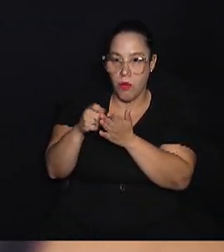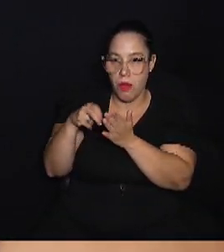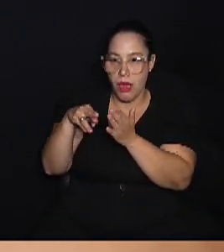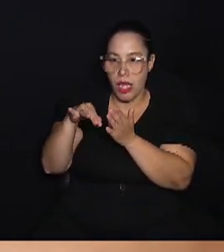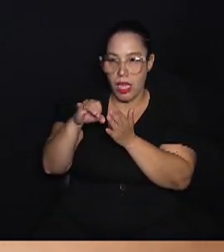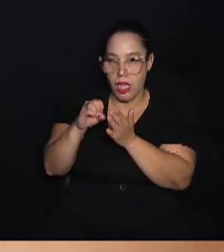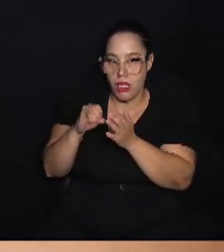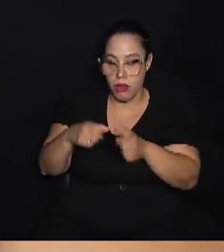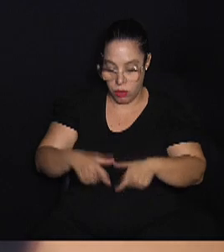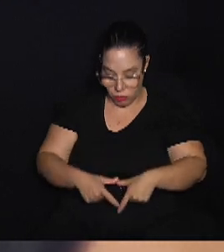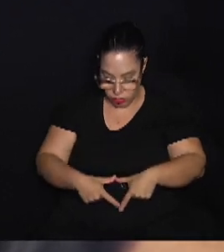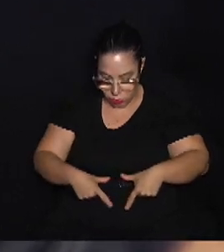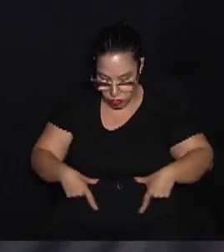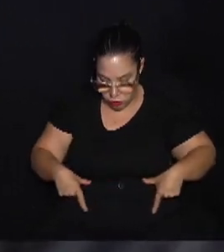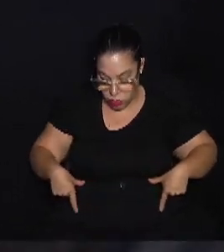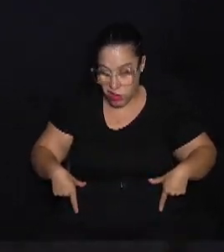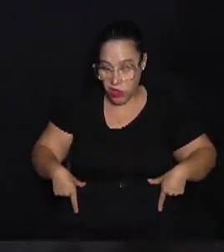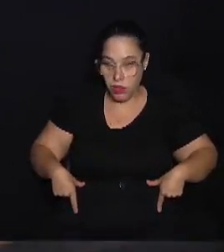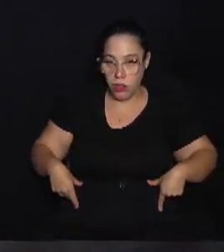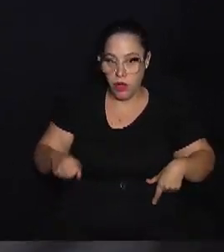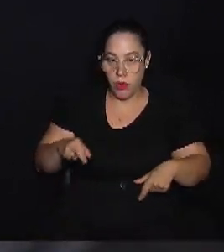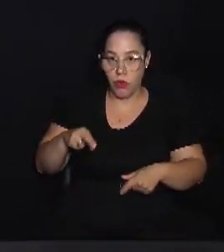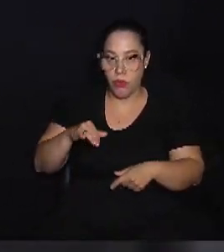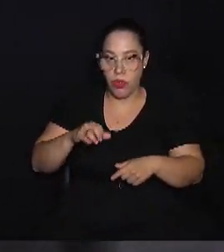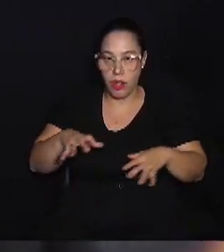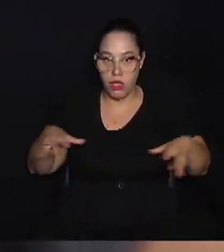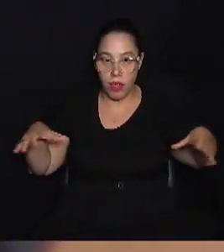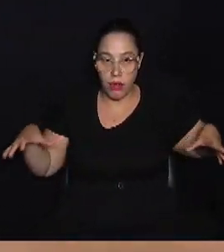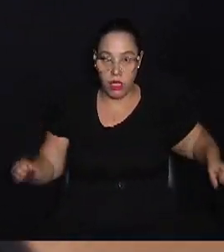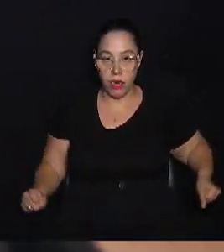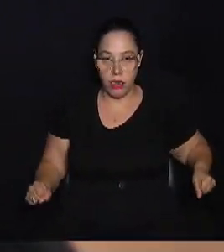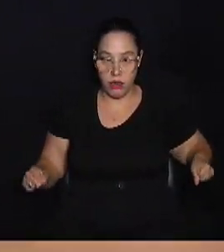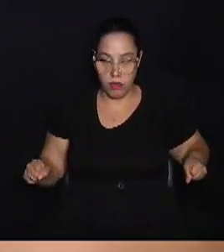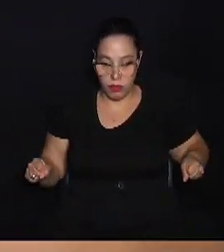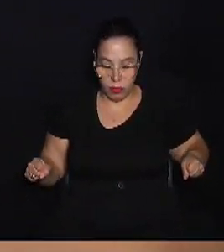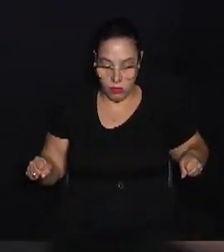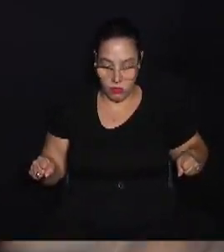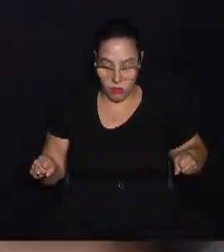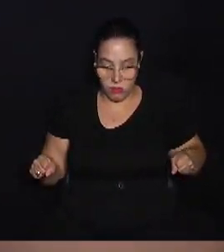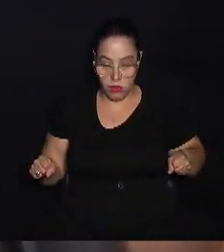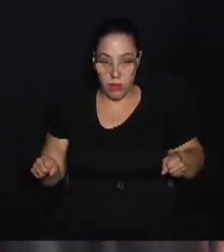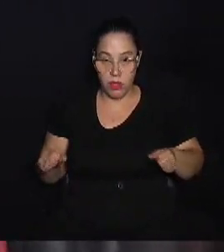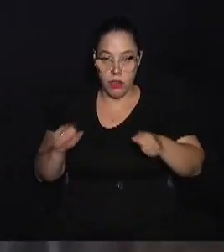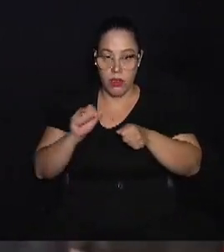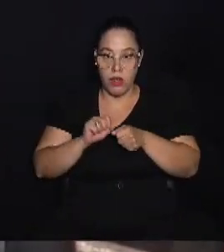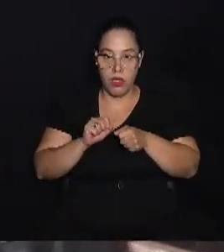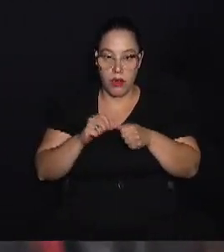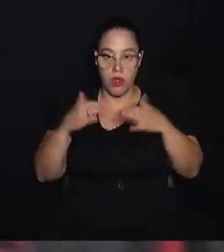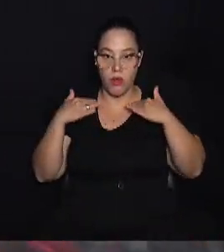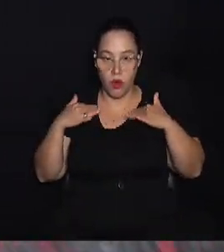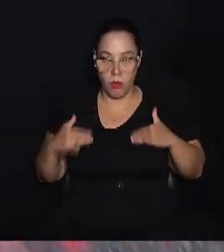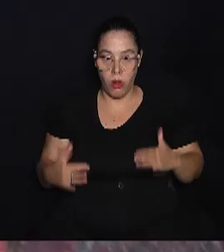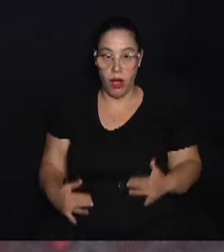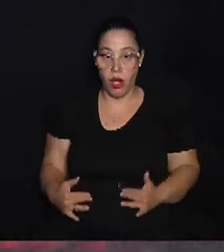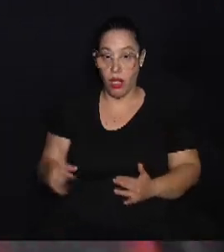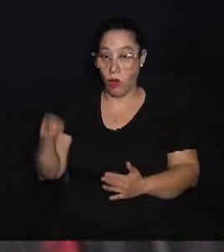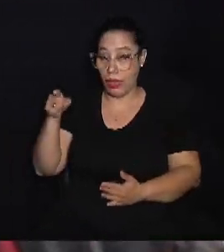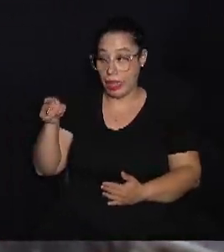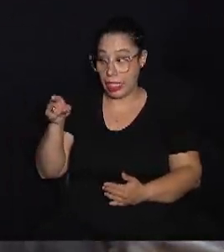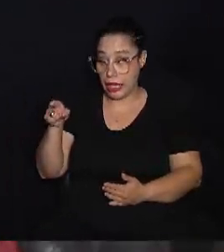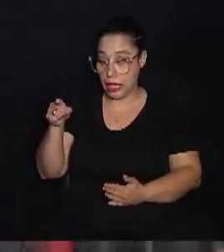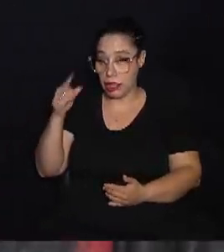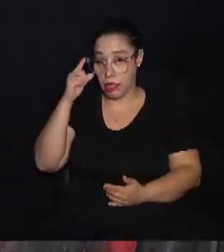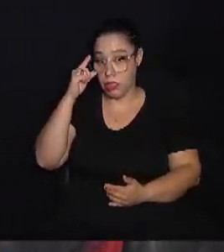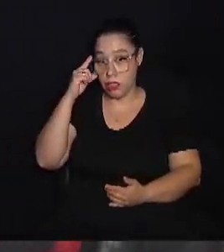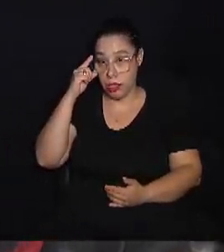usam cinturões. E algumas fitas para prender na cadeira. A cadeira, para você ter noção, ela é feita na medida corporal deles. Tipo,